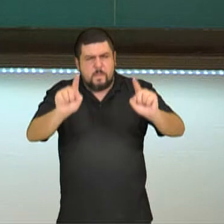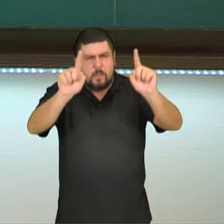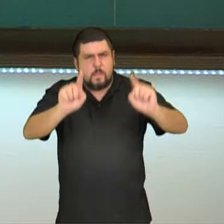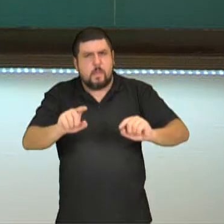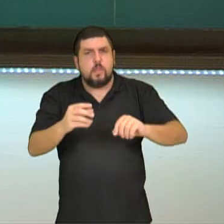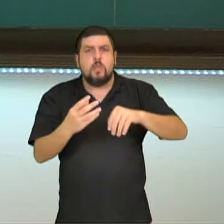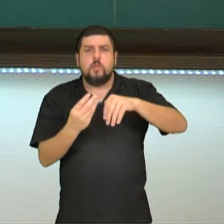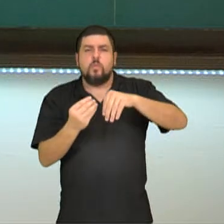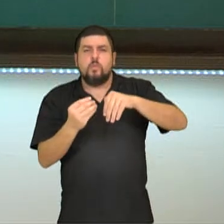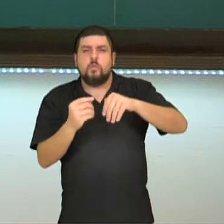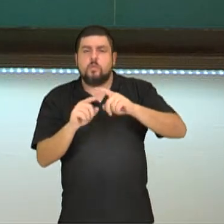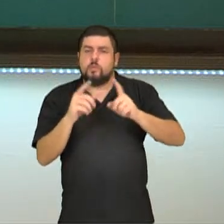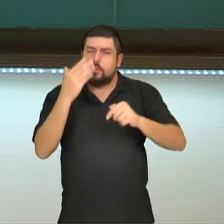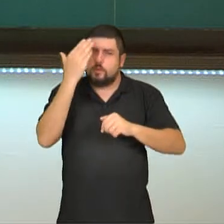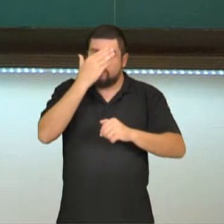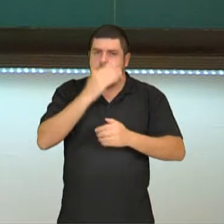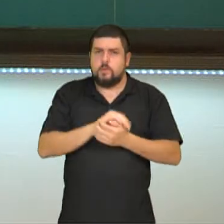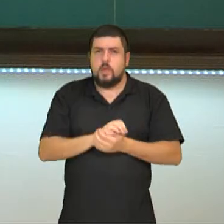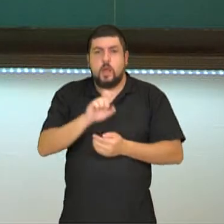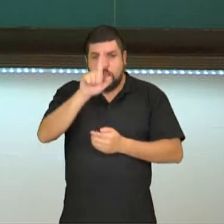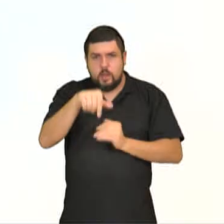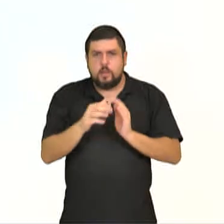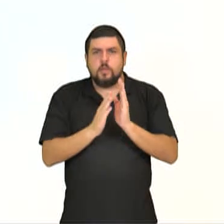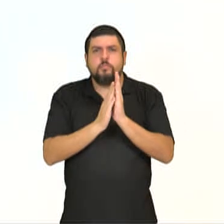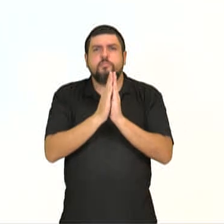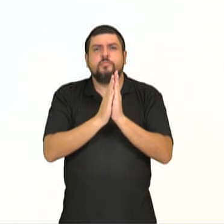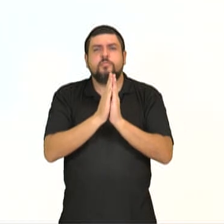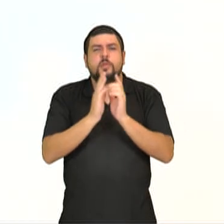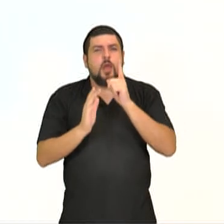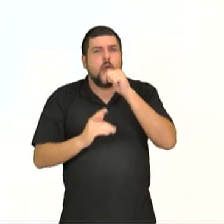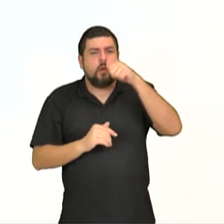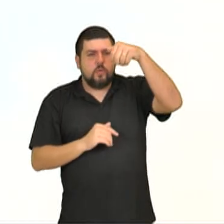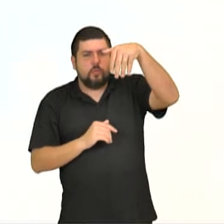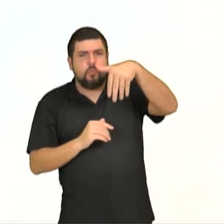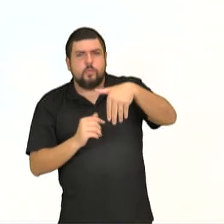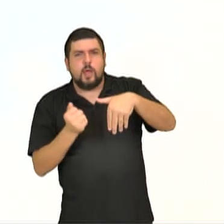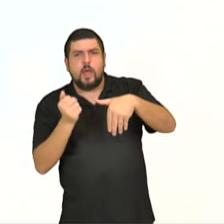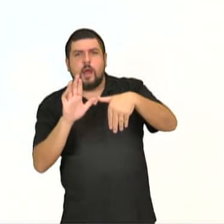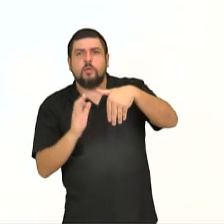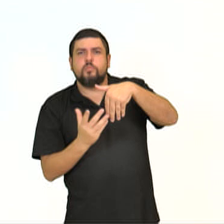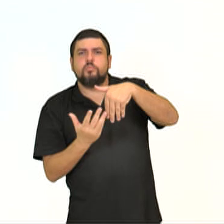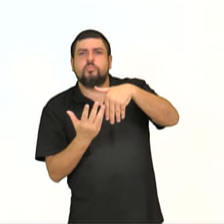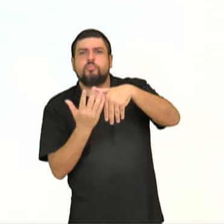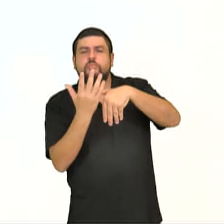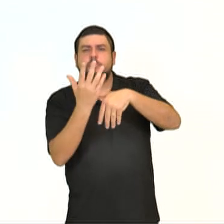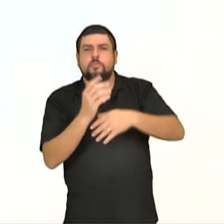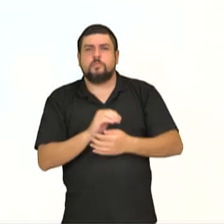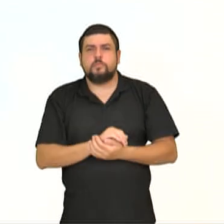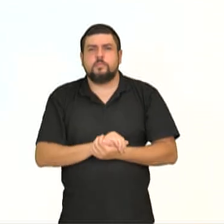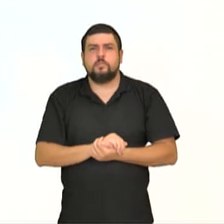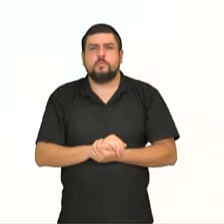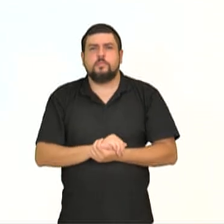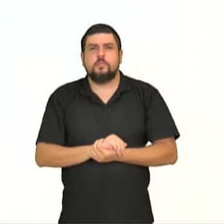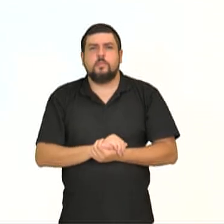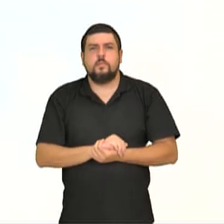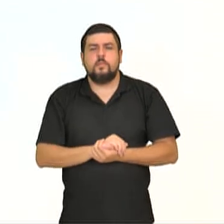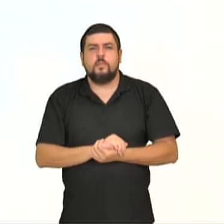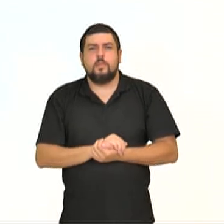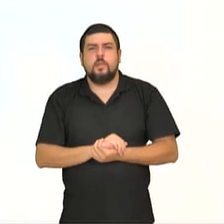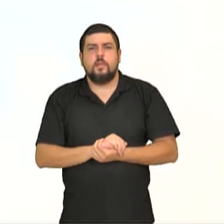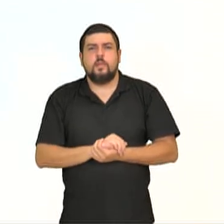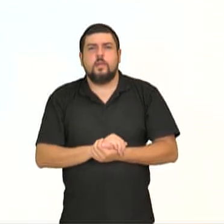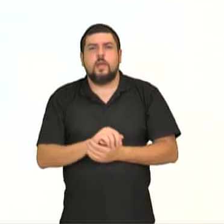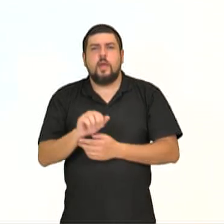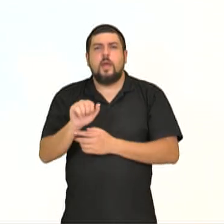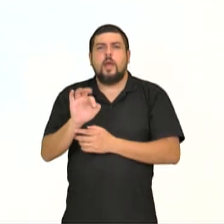é eletrização por contato, ok? Então ocorre as três ao mesmo tempo. Bom, eletrização por atrito, dois corpos neutros,